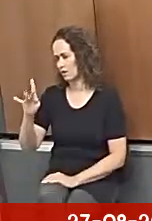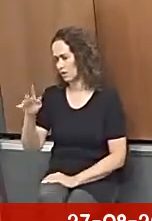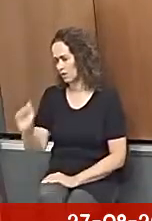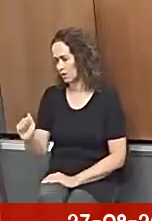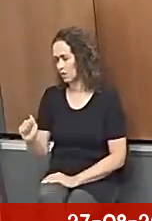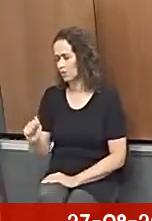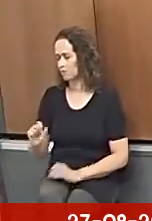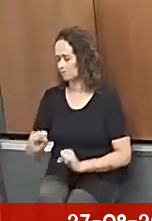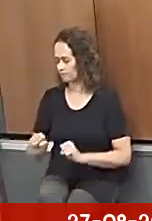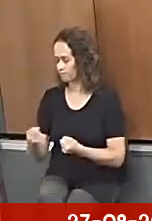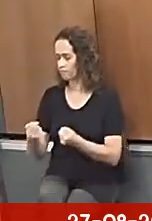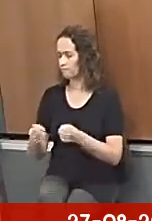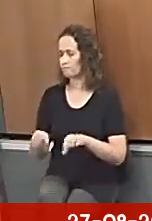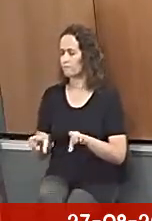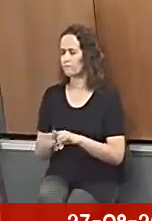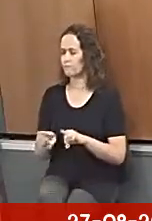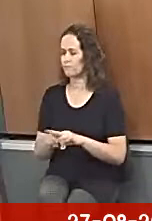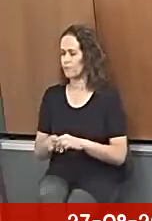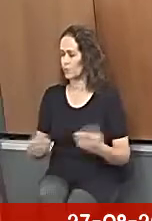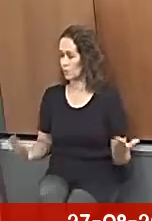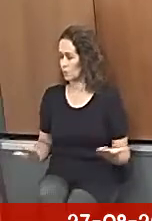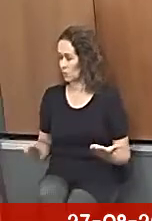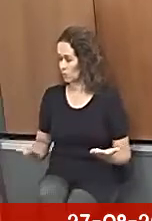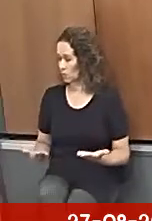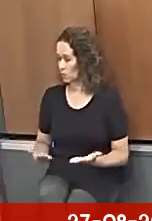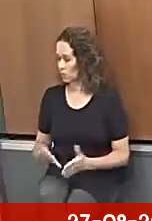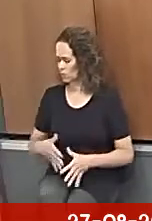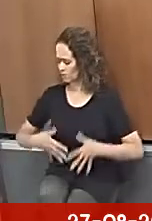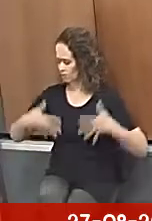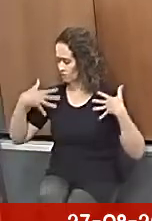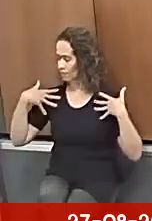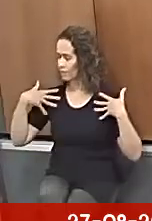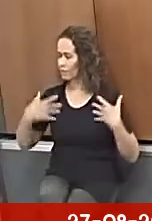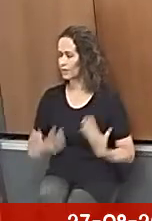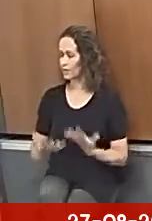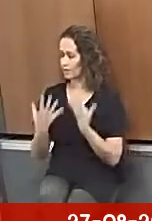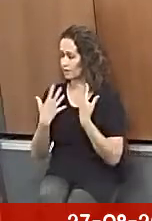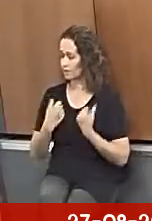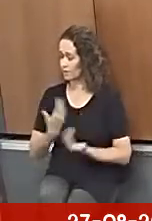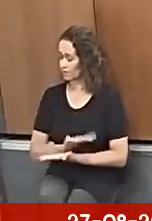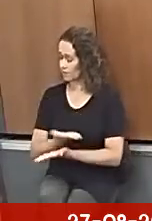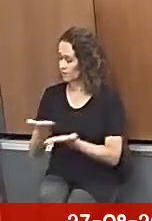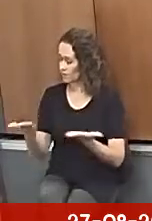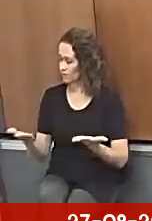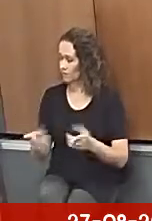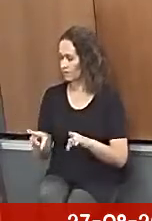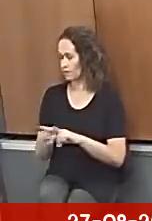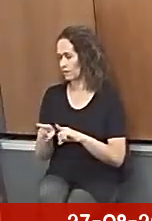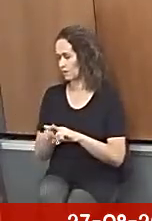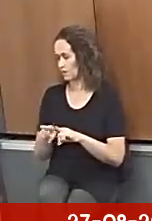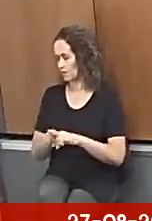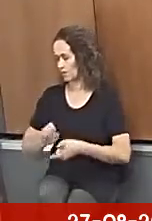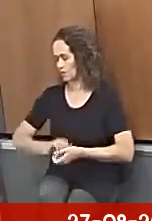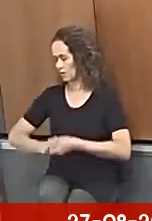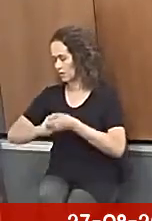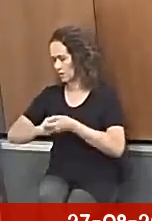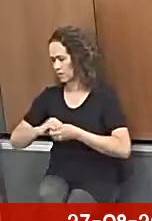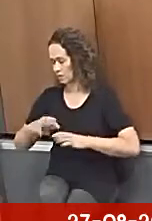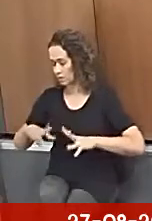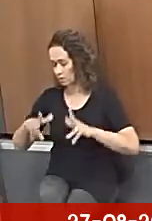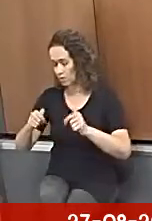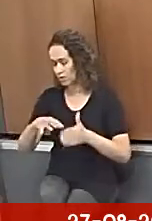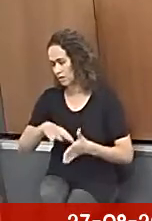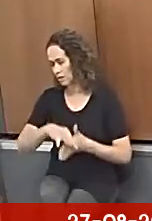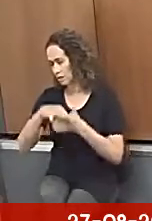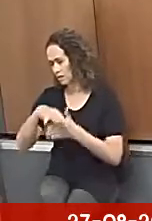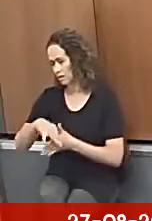defensora que também está aqui hoje é um orgulho poder receber não só vocês na pessoa de vocês o cumprimento todas as lideranças